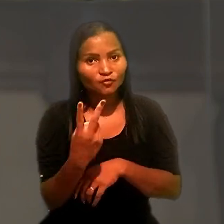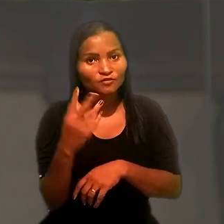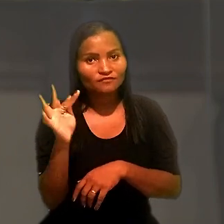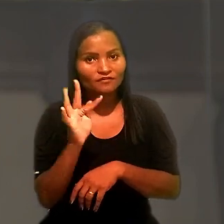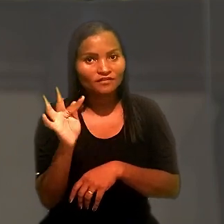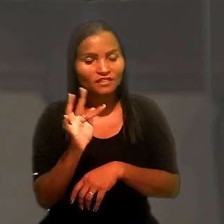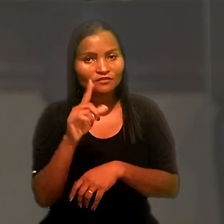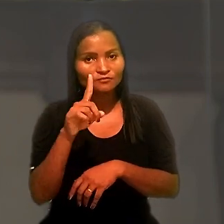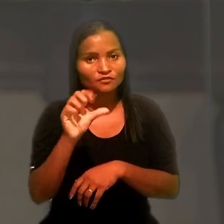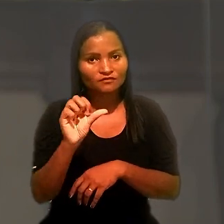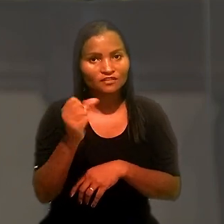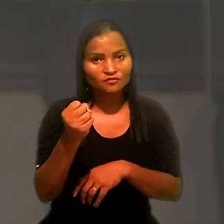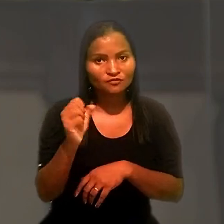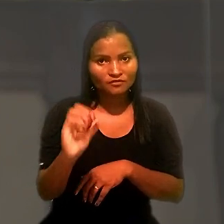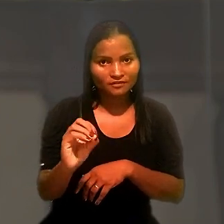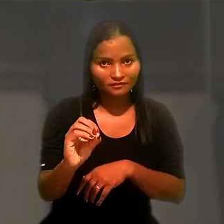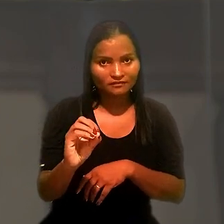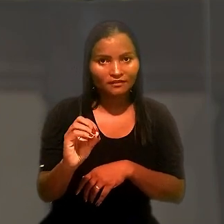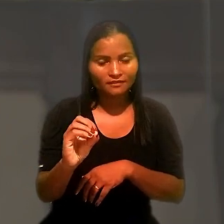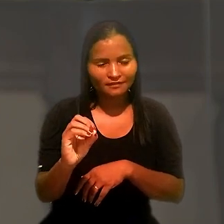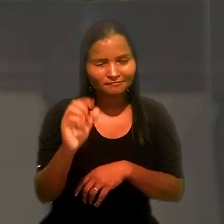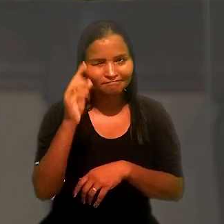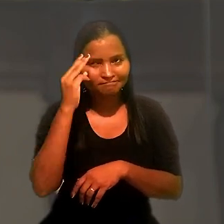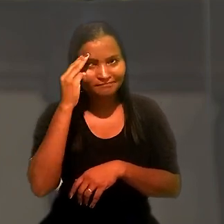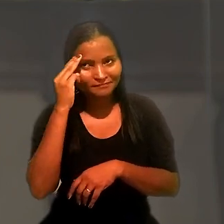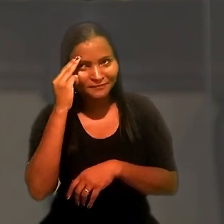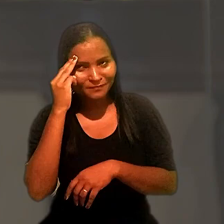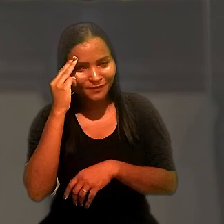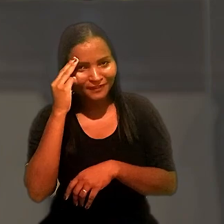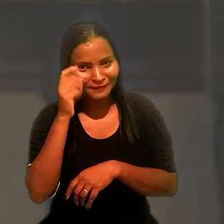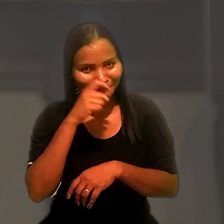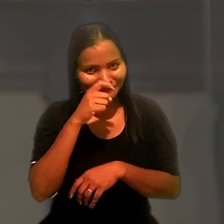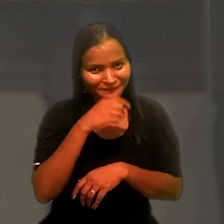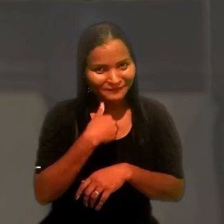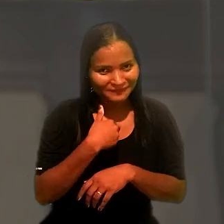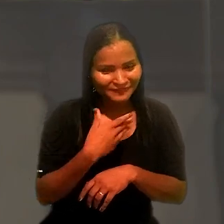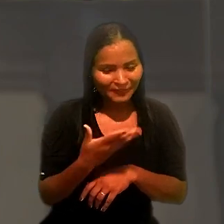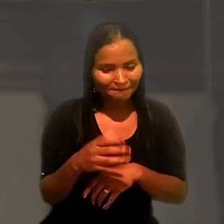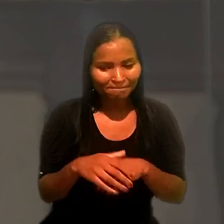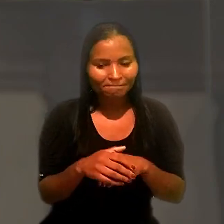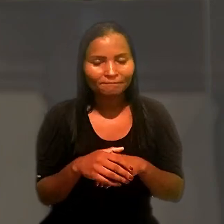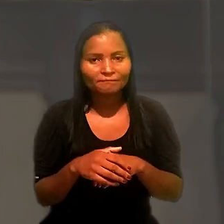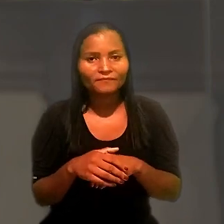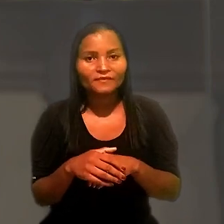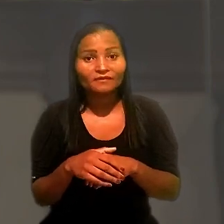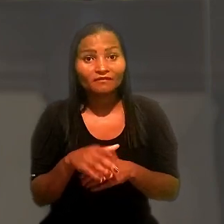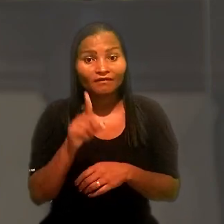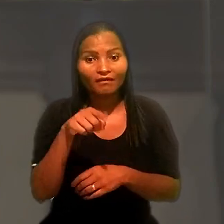no dia 12 de fevereiro de 1980, se minha memória não me trair,